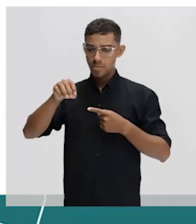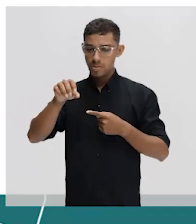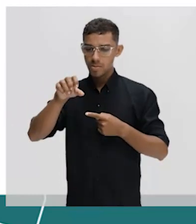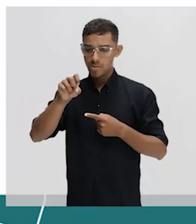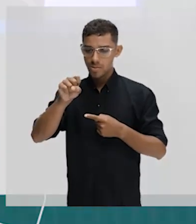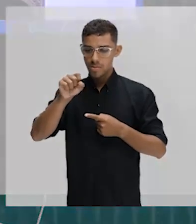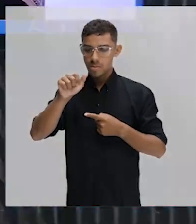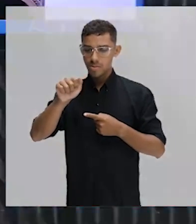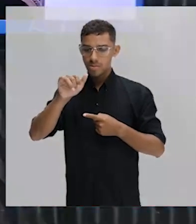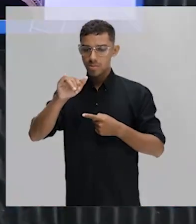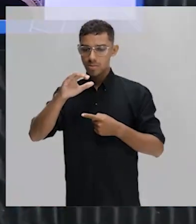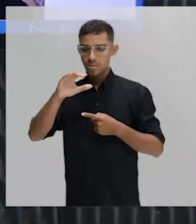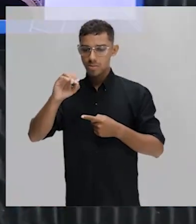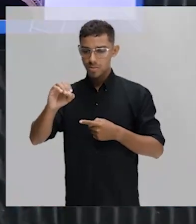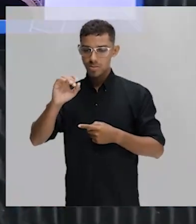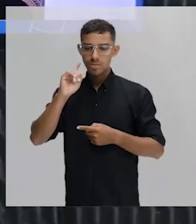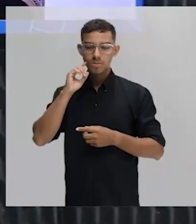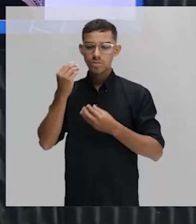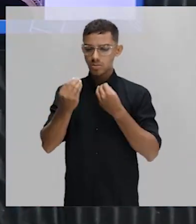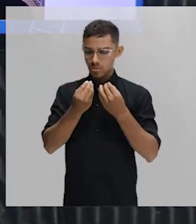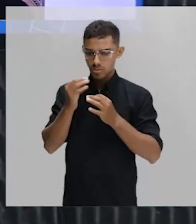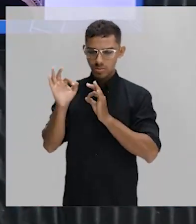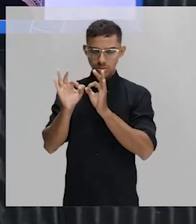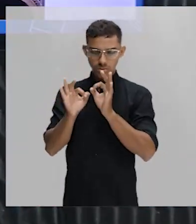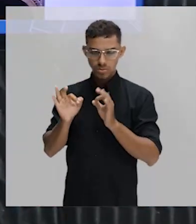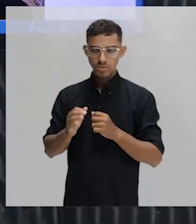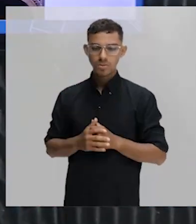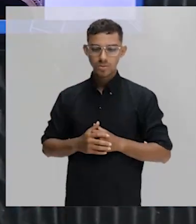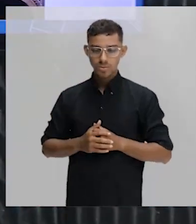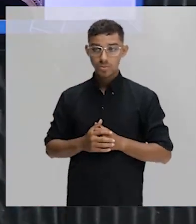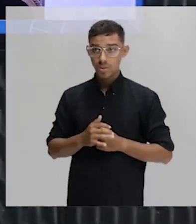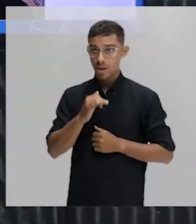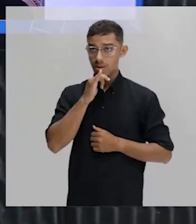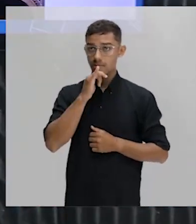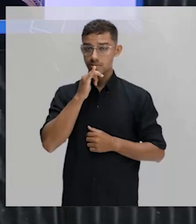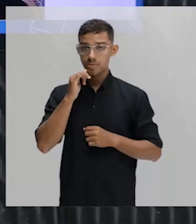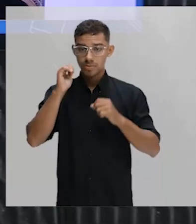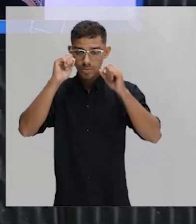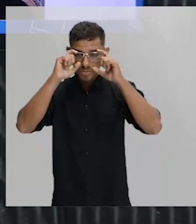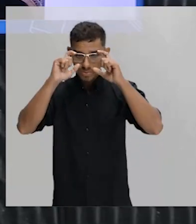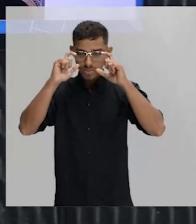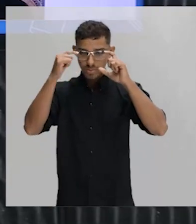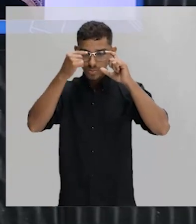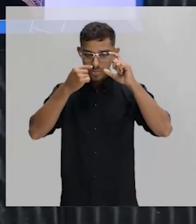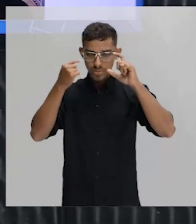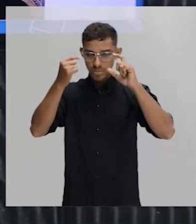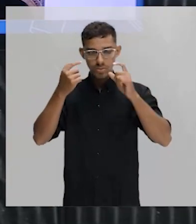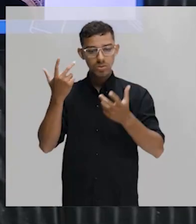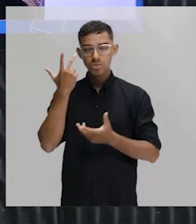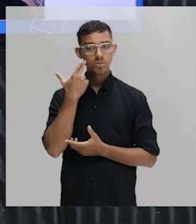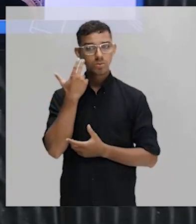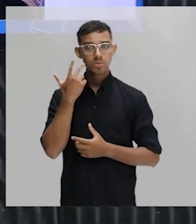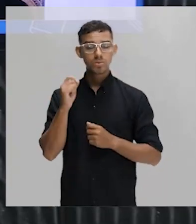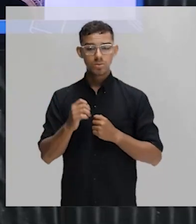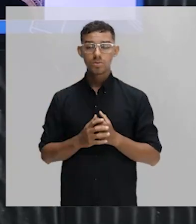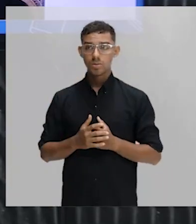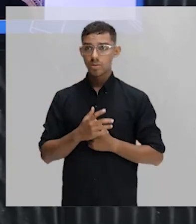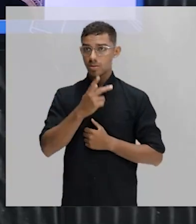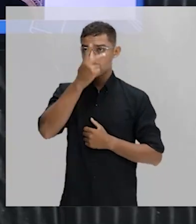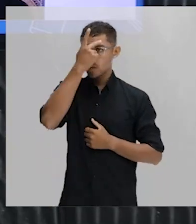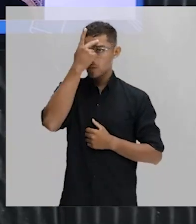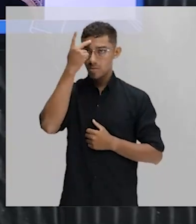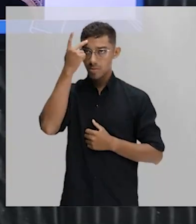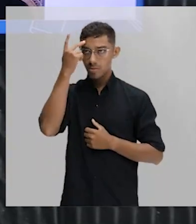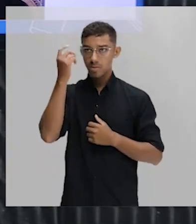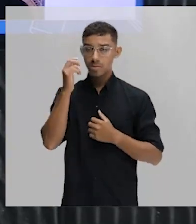ter regras de como fazer e o que não fazer. Exemplo, os olhos tinham que ser representados maiores que o normal. Para quê? Para que a